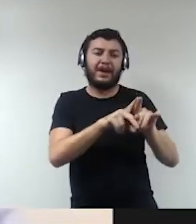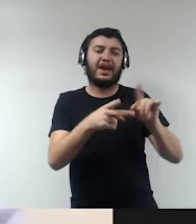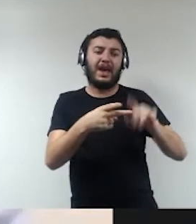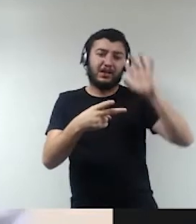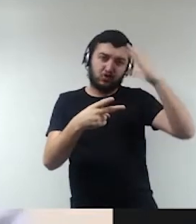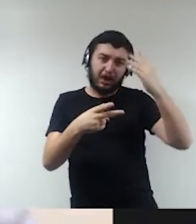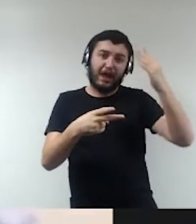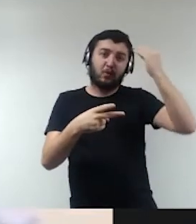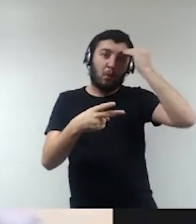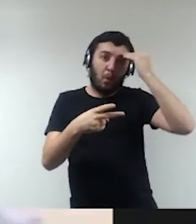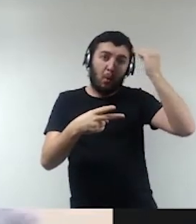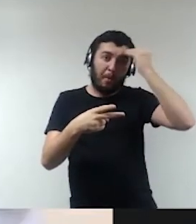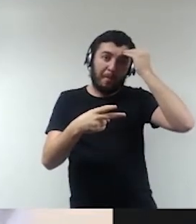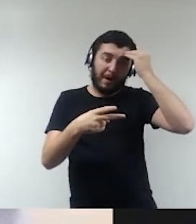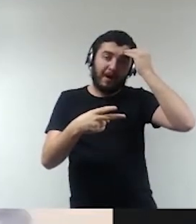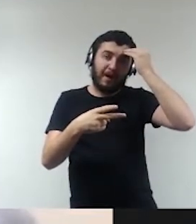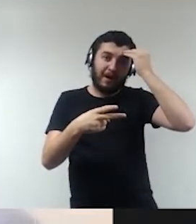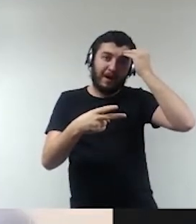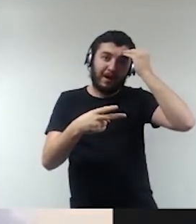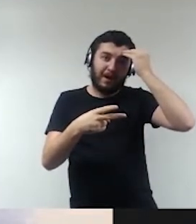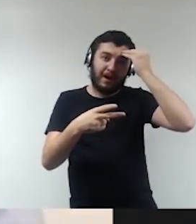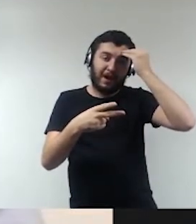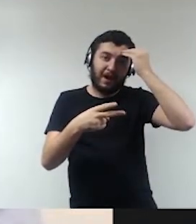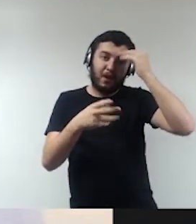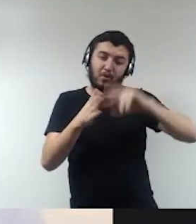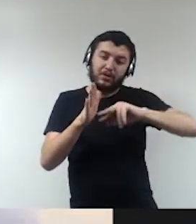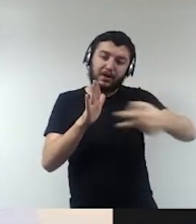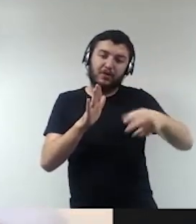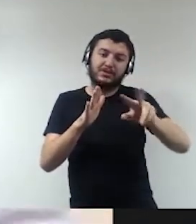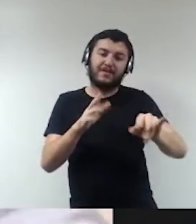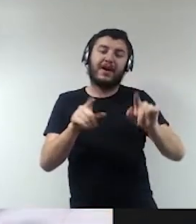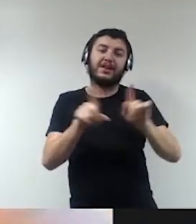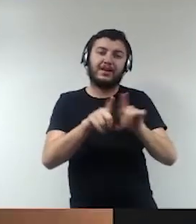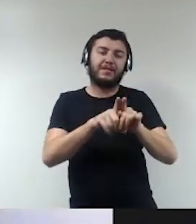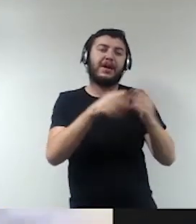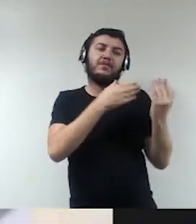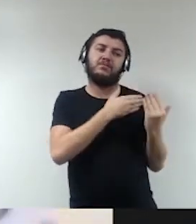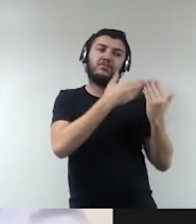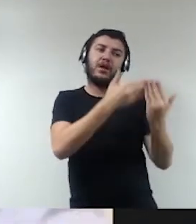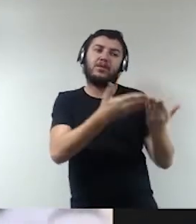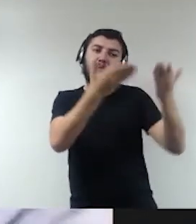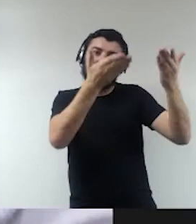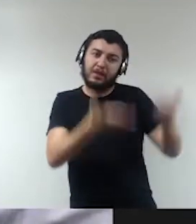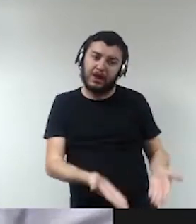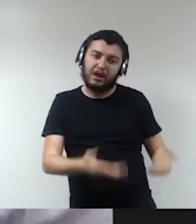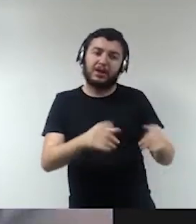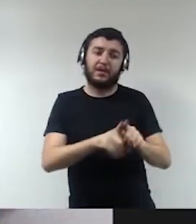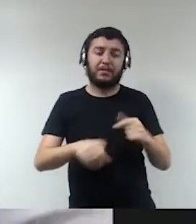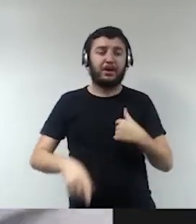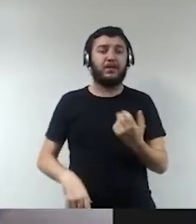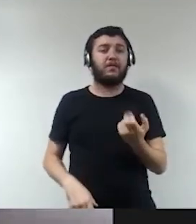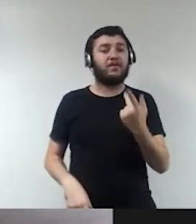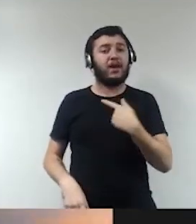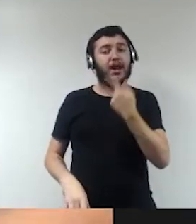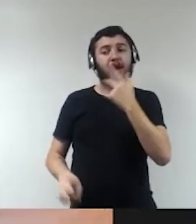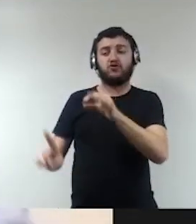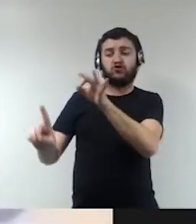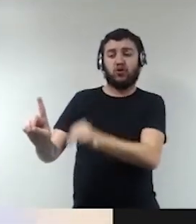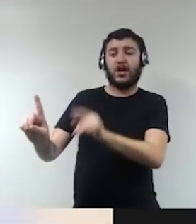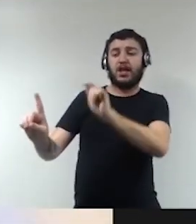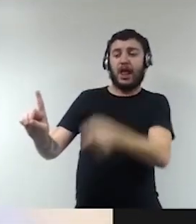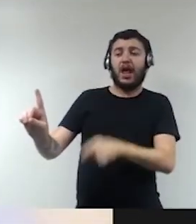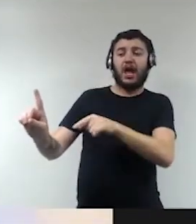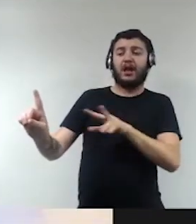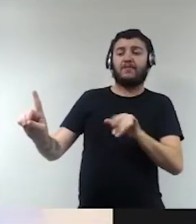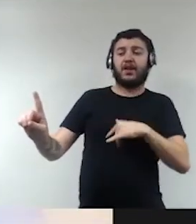resultado, há a possibilidade psíquica de dizer, olha, foi o juiz que decidiu. E aí, esse foi o juiz que decidiu, nós